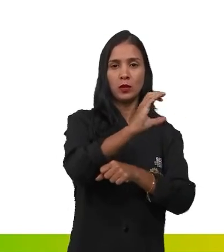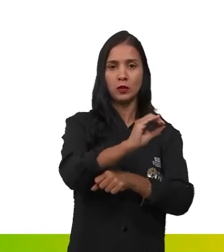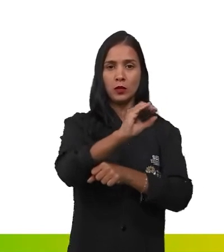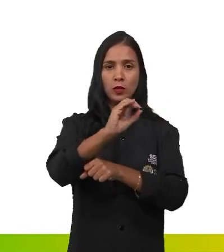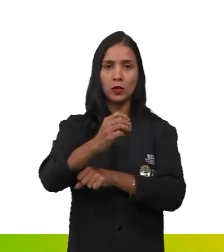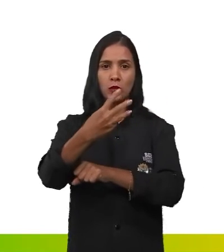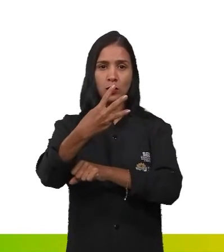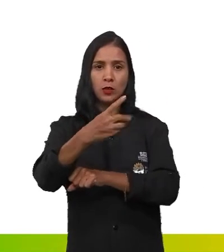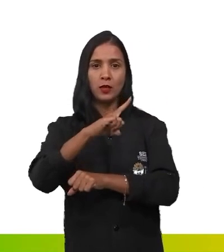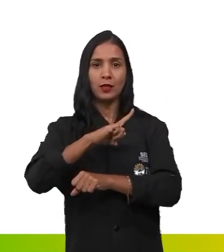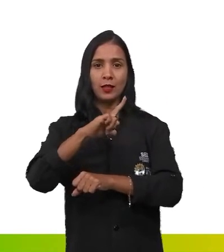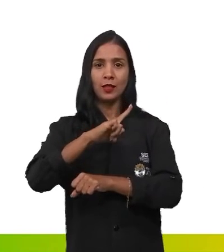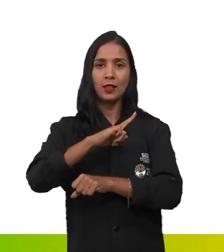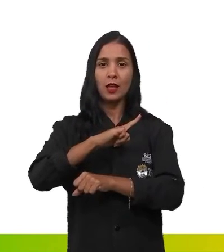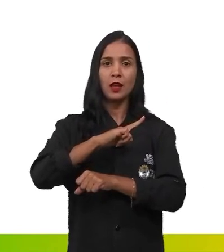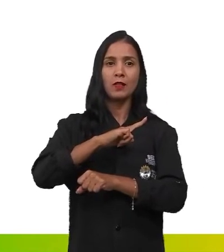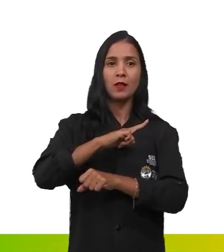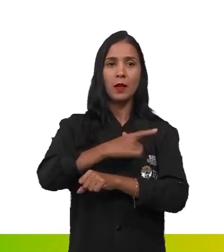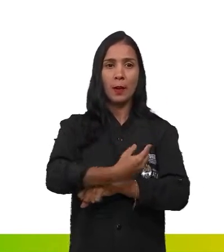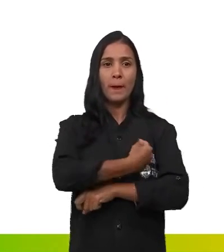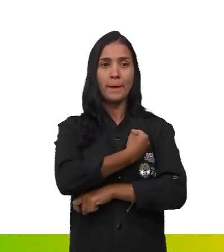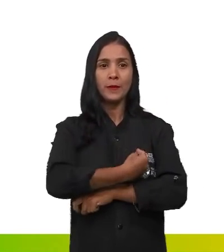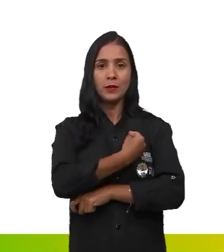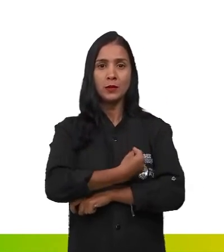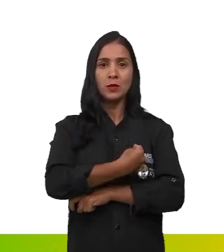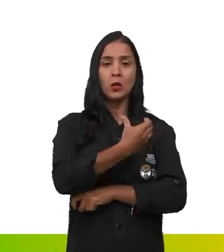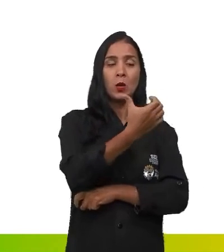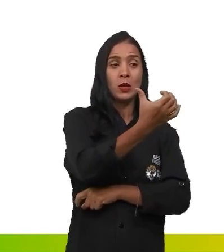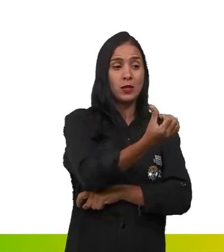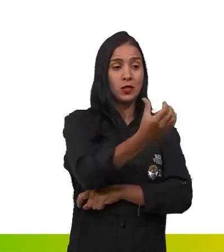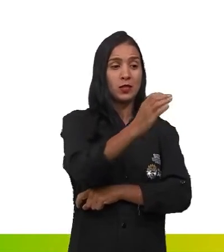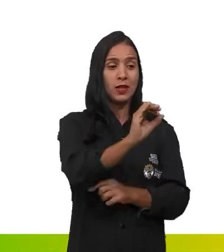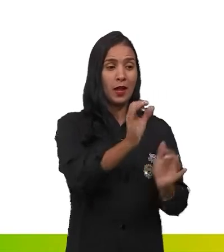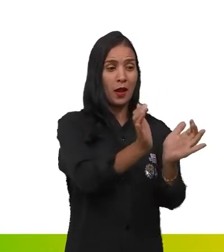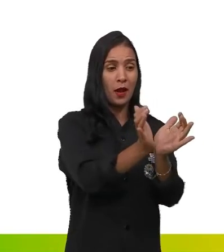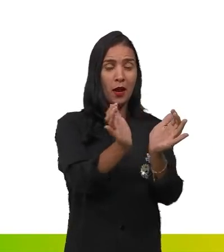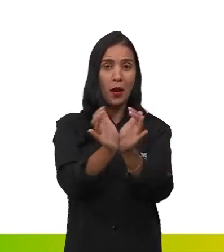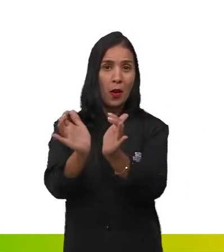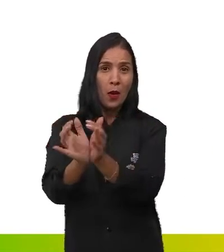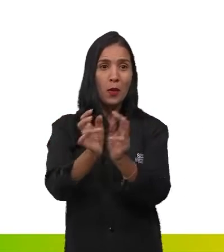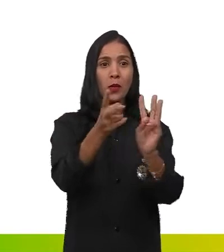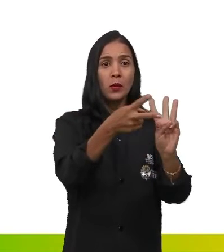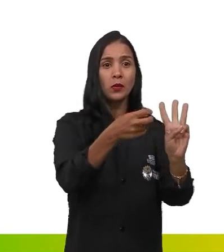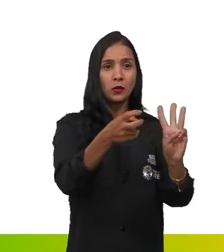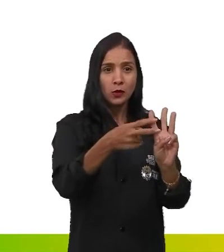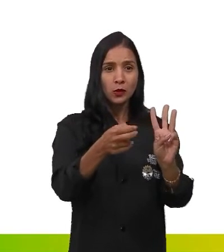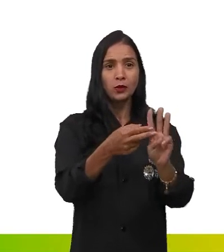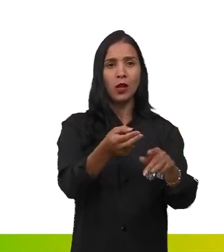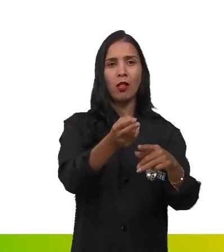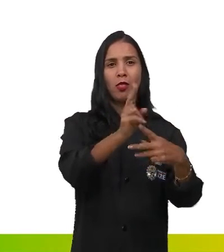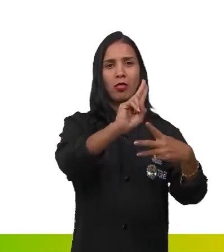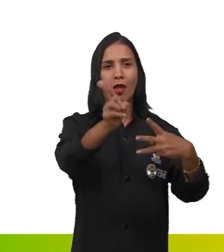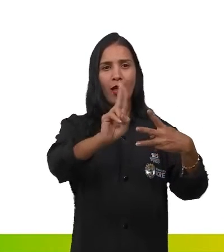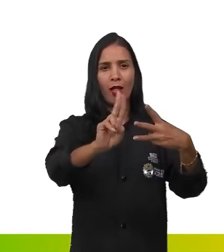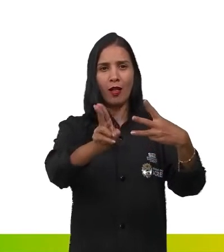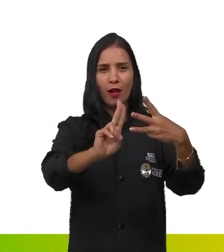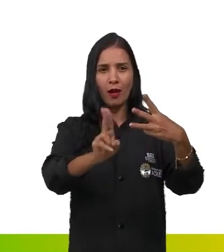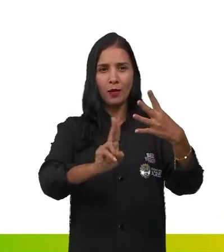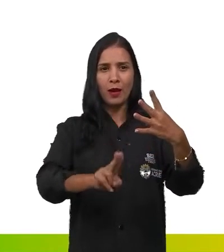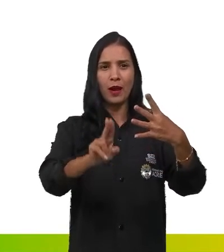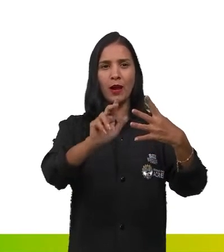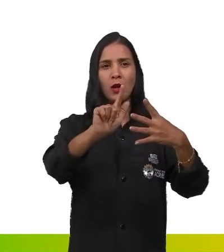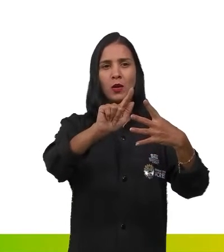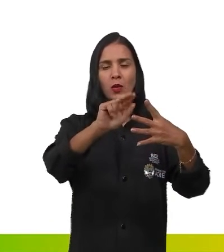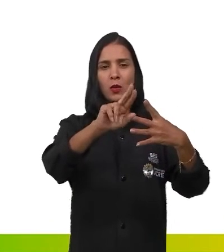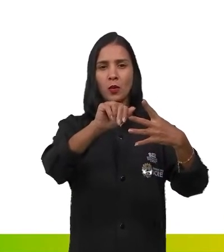de 60 etnias, dentre elas as Kaiowá, Guarani,